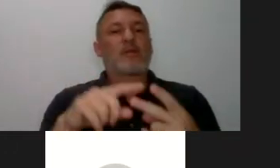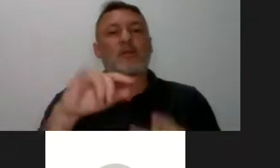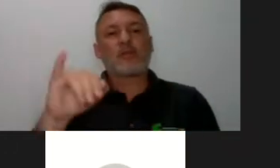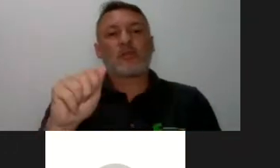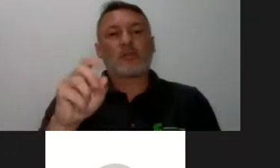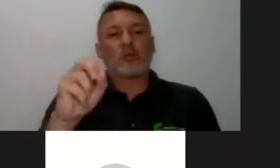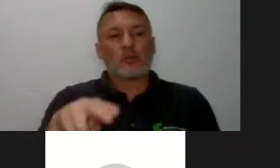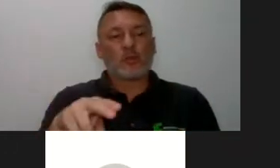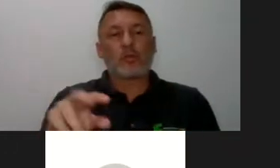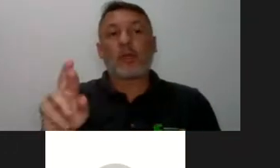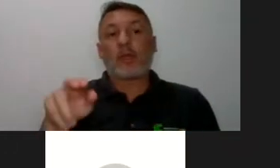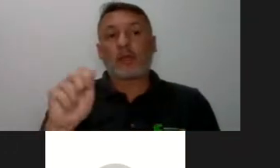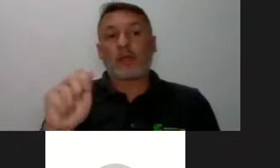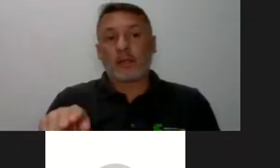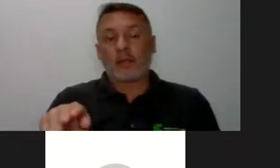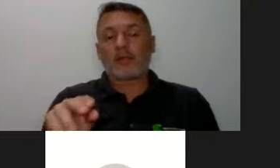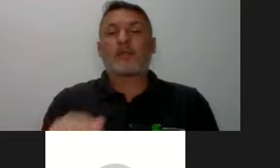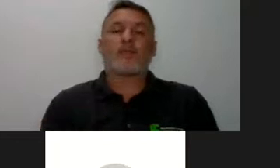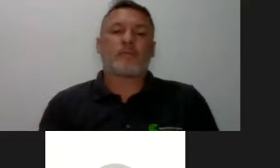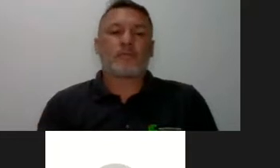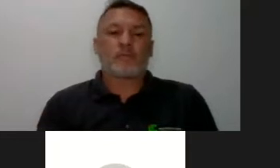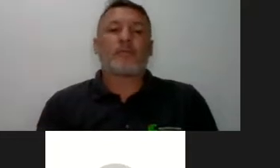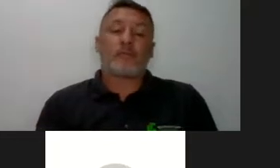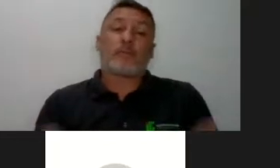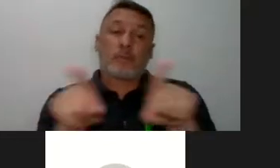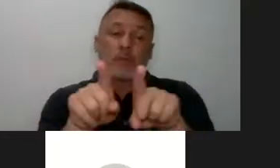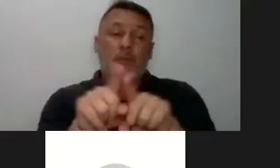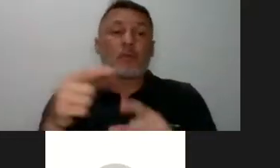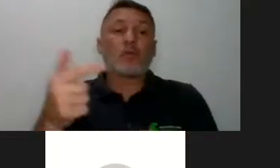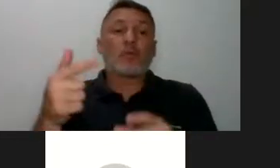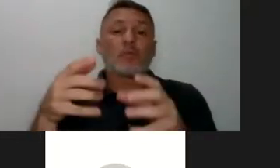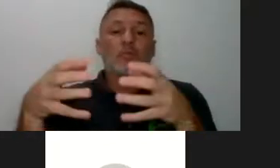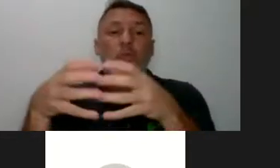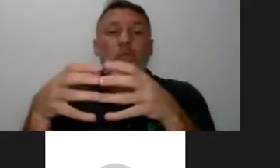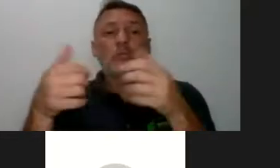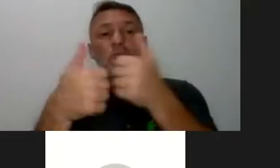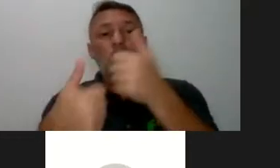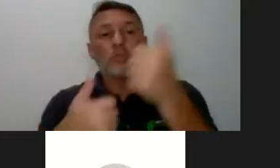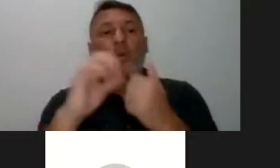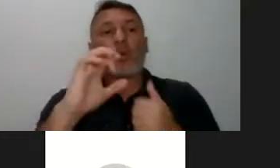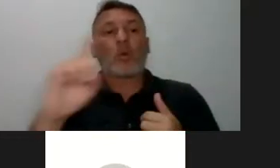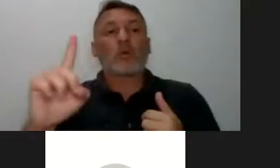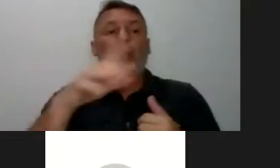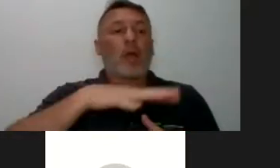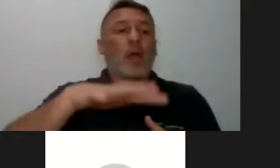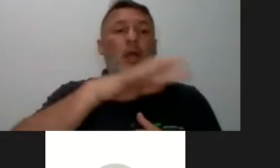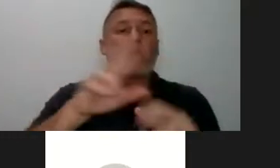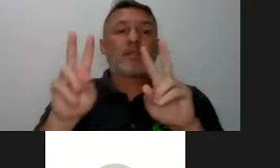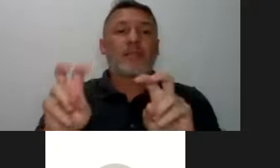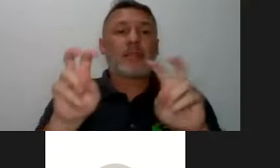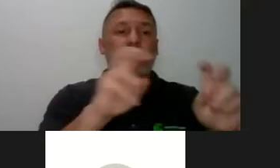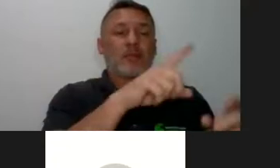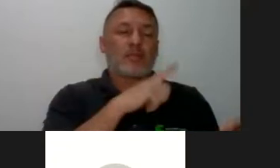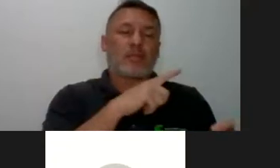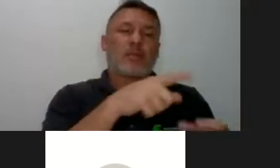Prado, Renan Cosmo, Renato Benizati. E a subcomissão das coordenadorias das áreas temáticas. A você, Márcia Moura, a